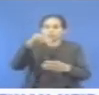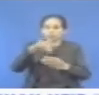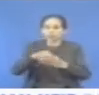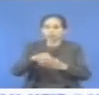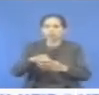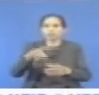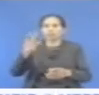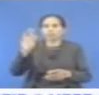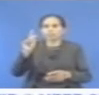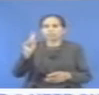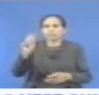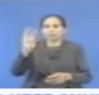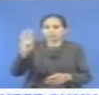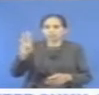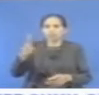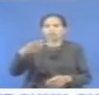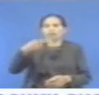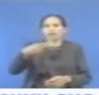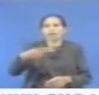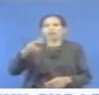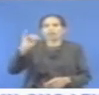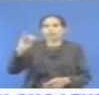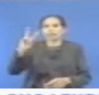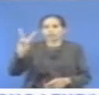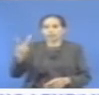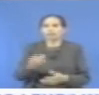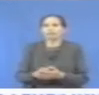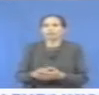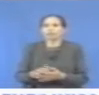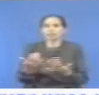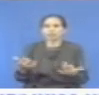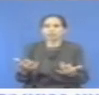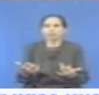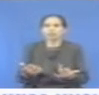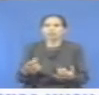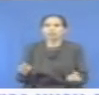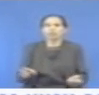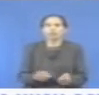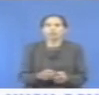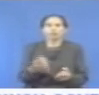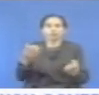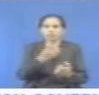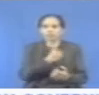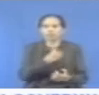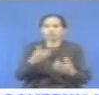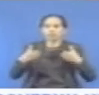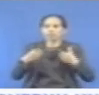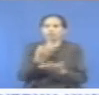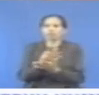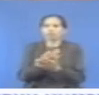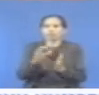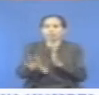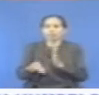cancro, antes não se inclui. Conaba Finanças de Resente ne explica, antes ne enfrenta falta orçamento, mas behetan o